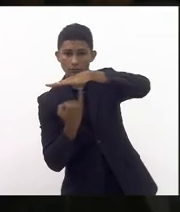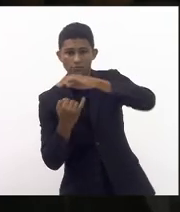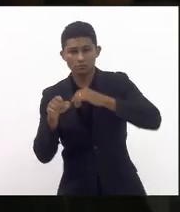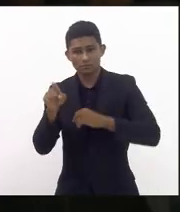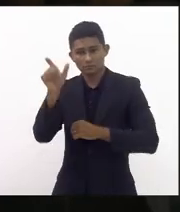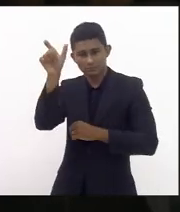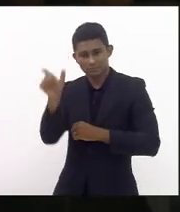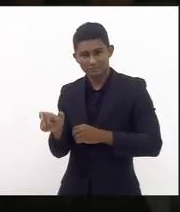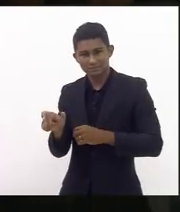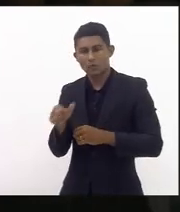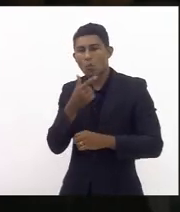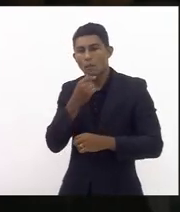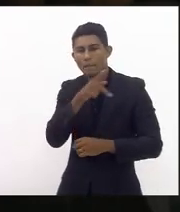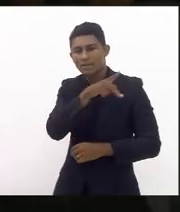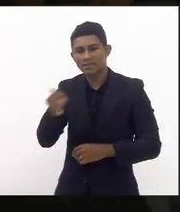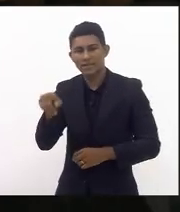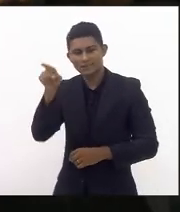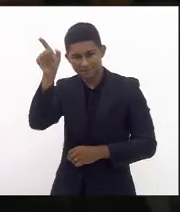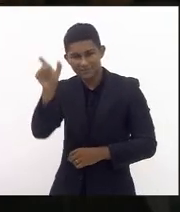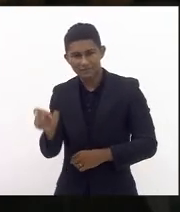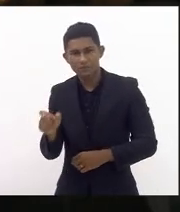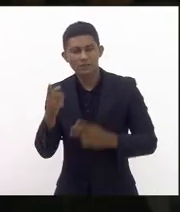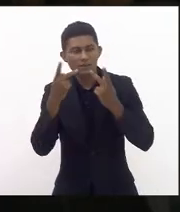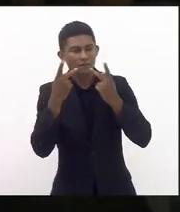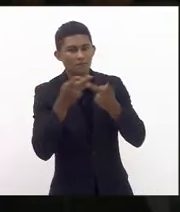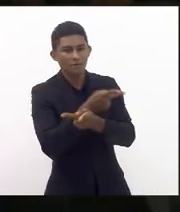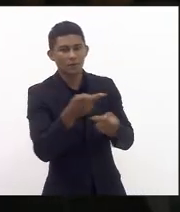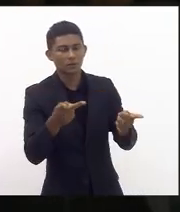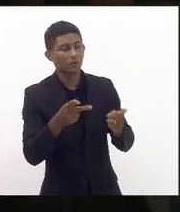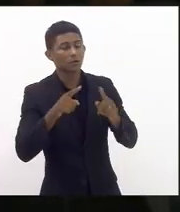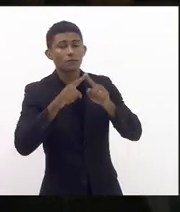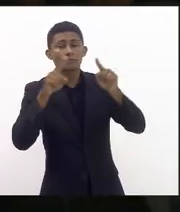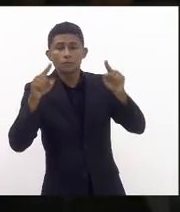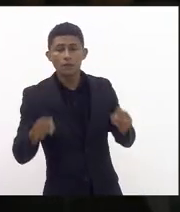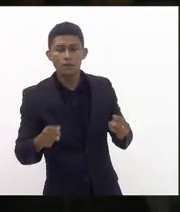agência, de 120 funcionários,